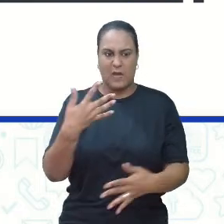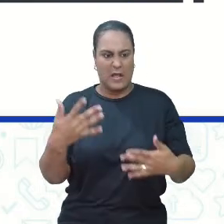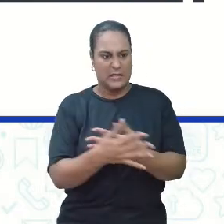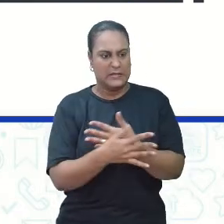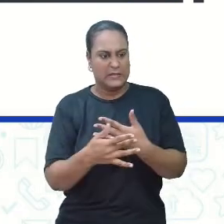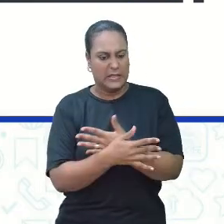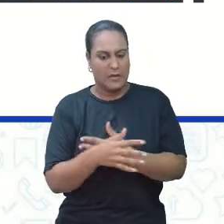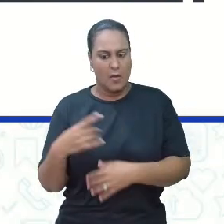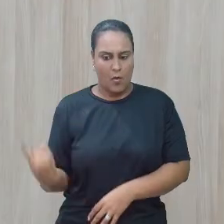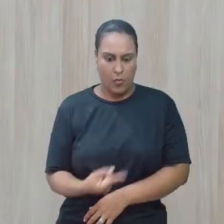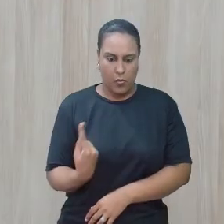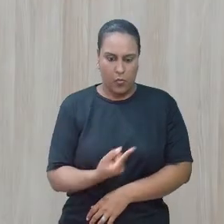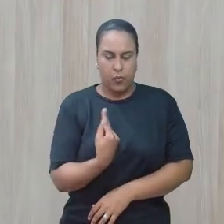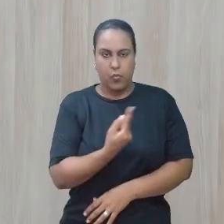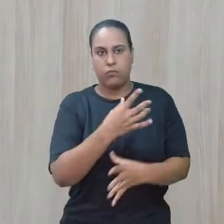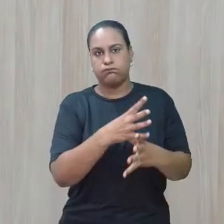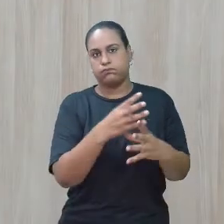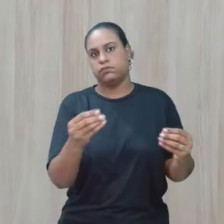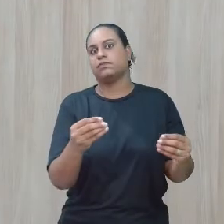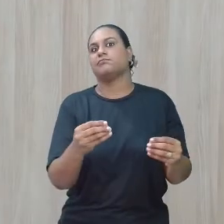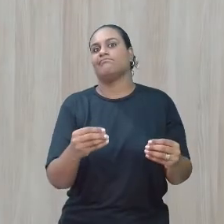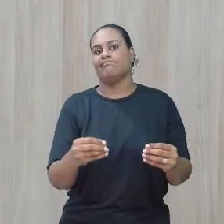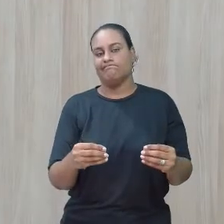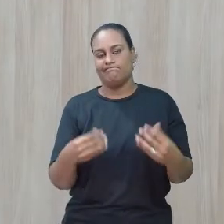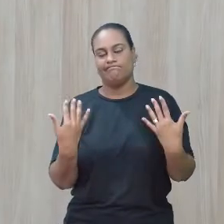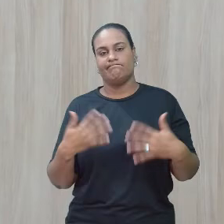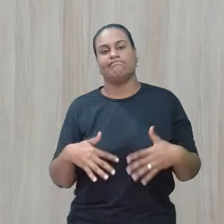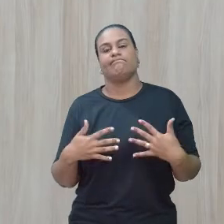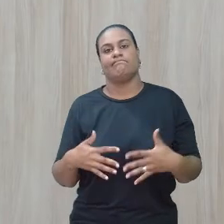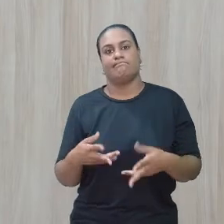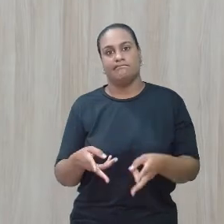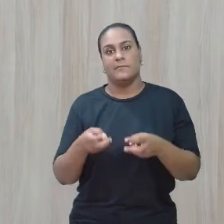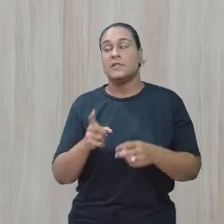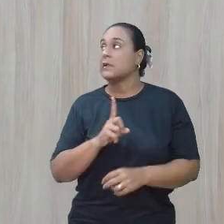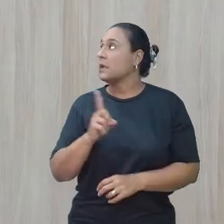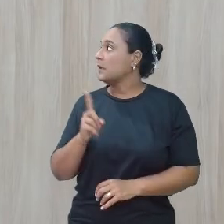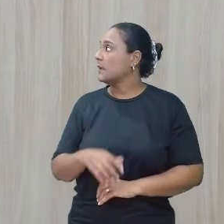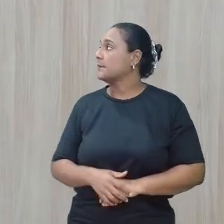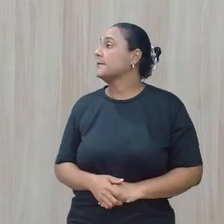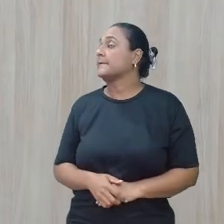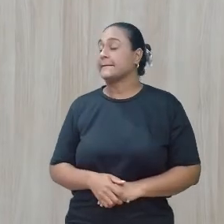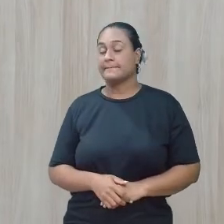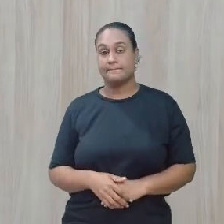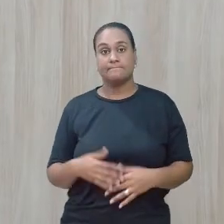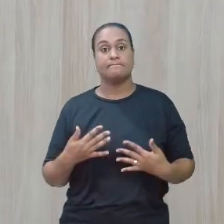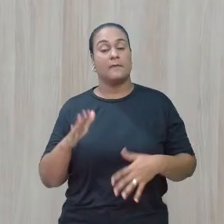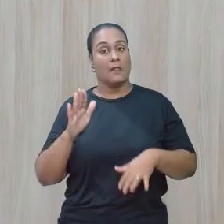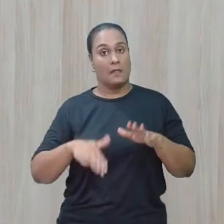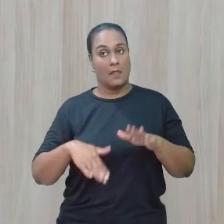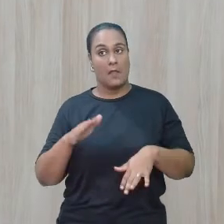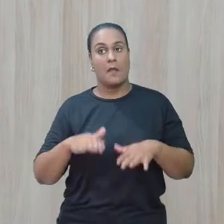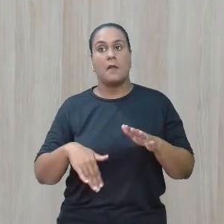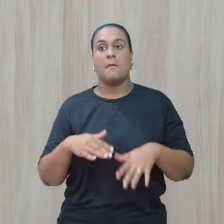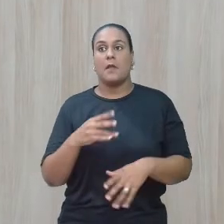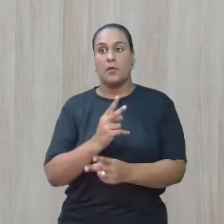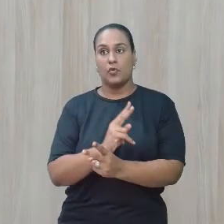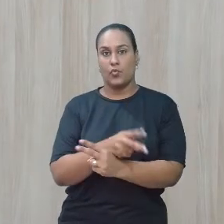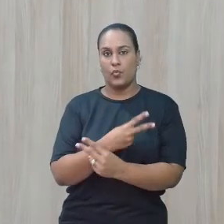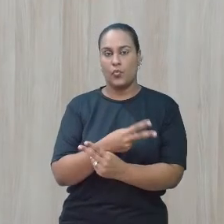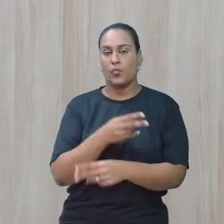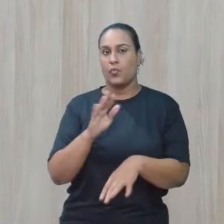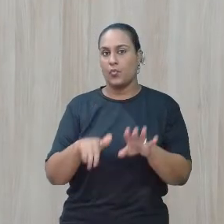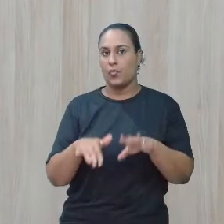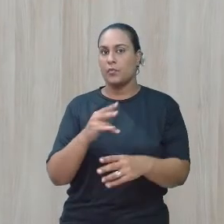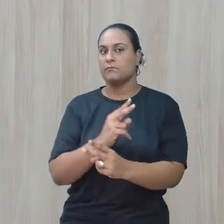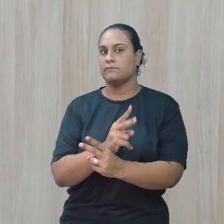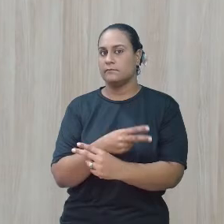aí a intensidade, a magnitude de um furacão ou tufão, aí ciclone, que você pode arrastar cidades inteiras. A